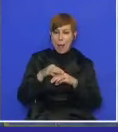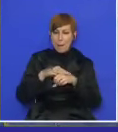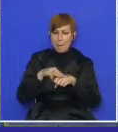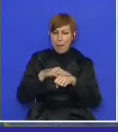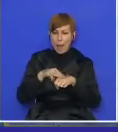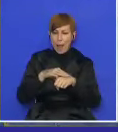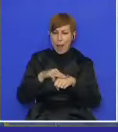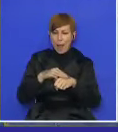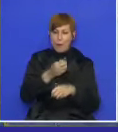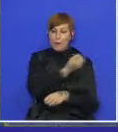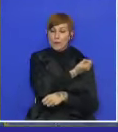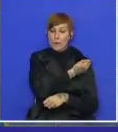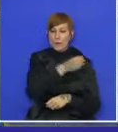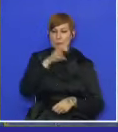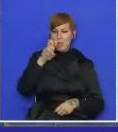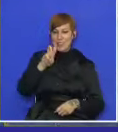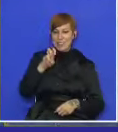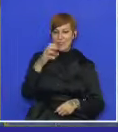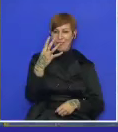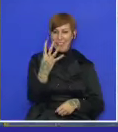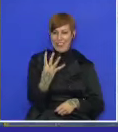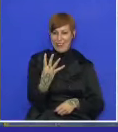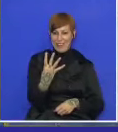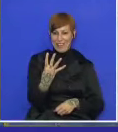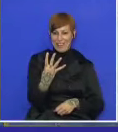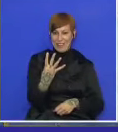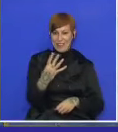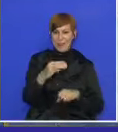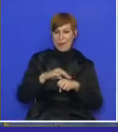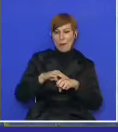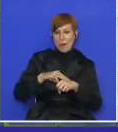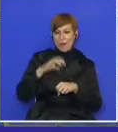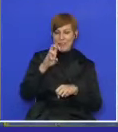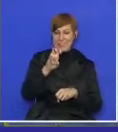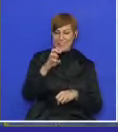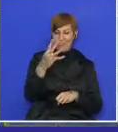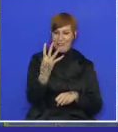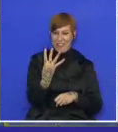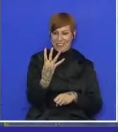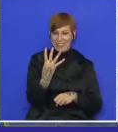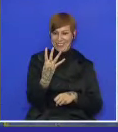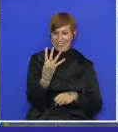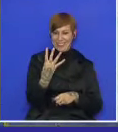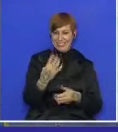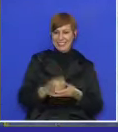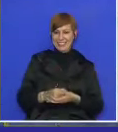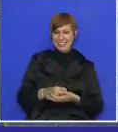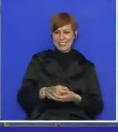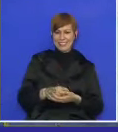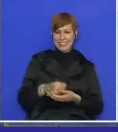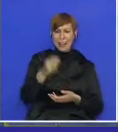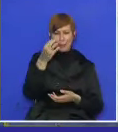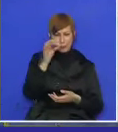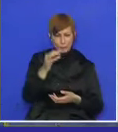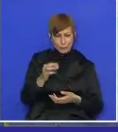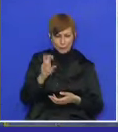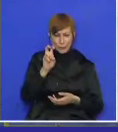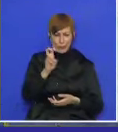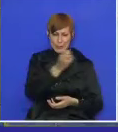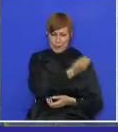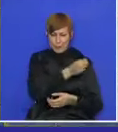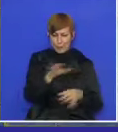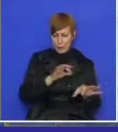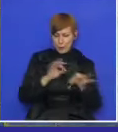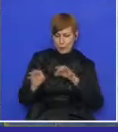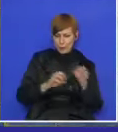marrom, número 54. Marrom 54. Vamos confirmar os 5 números sorteados